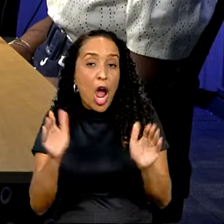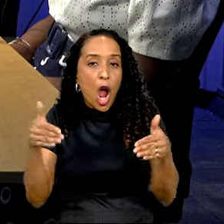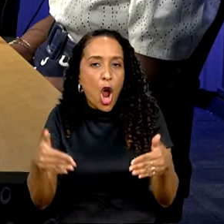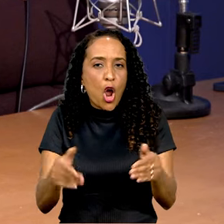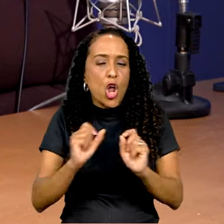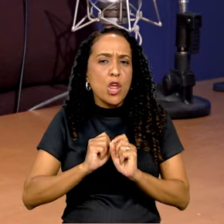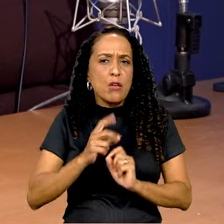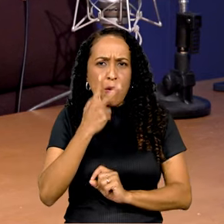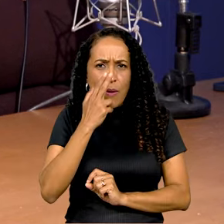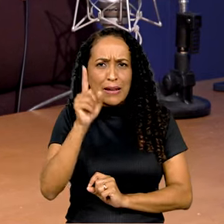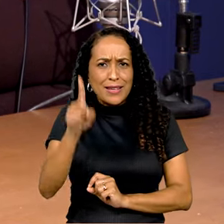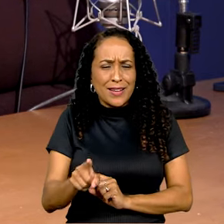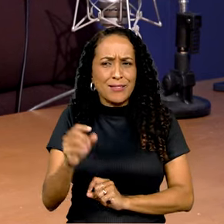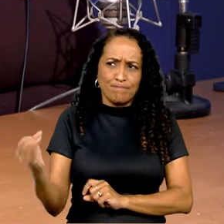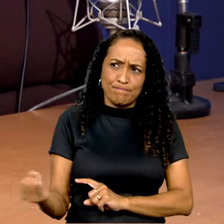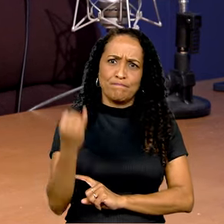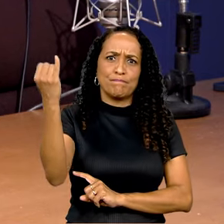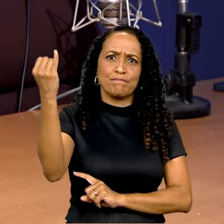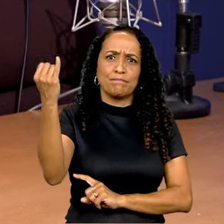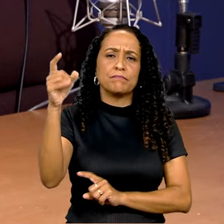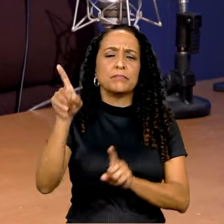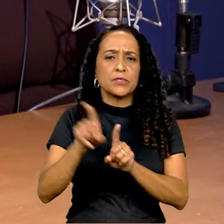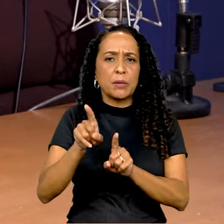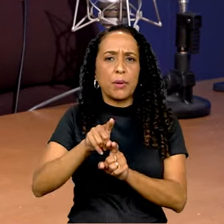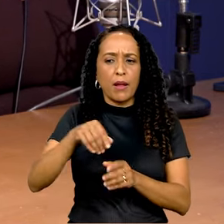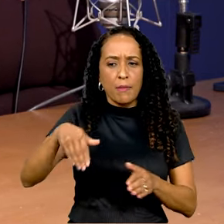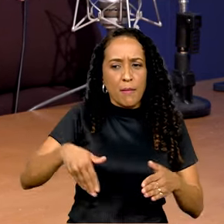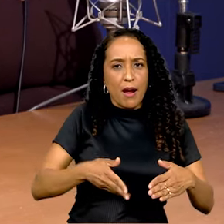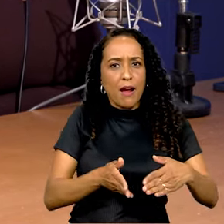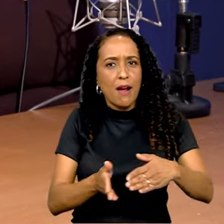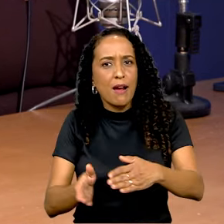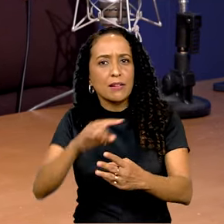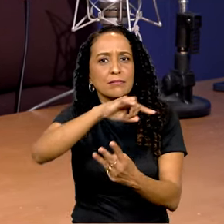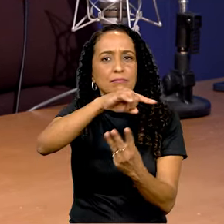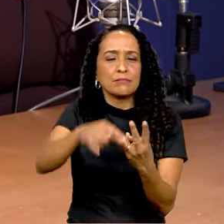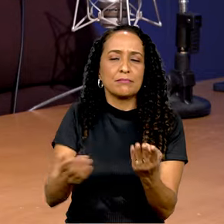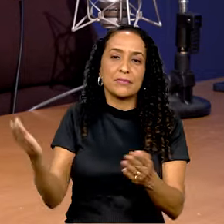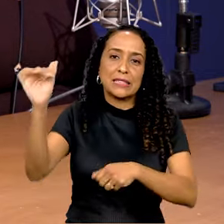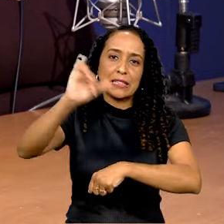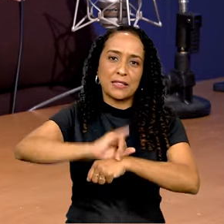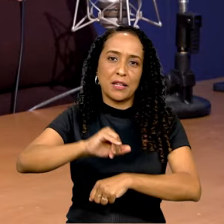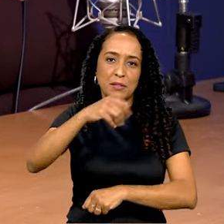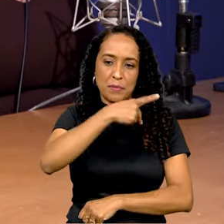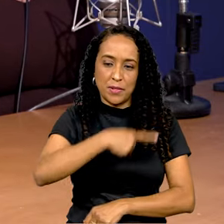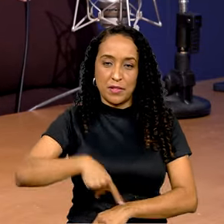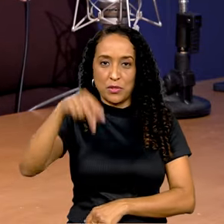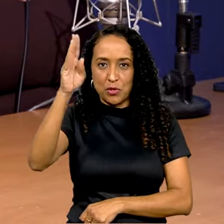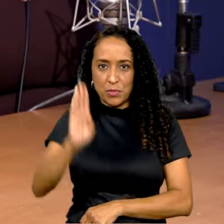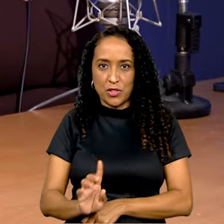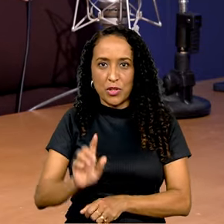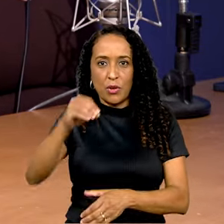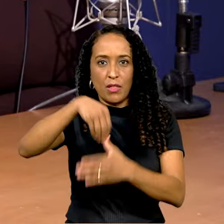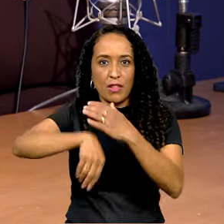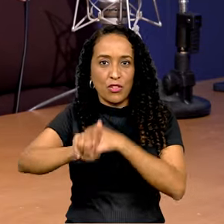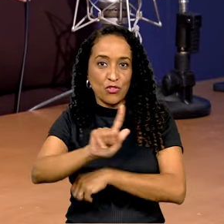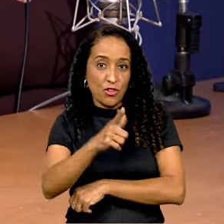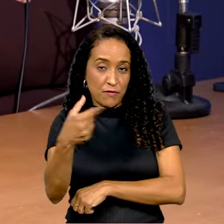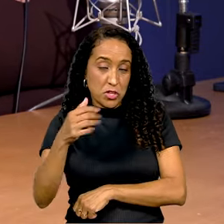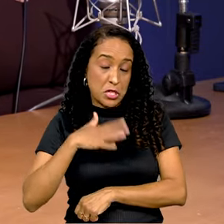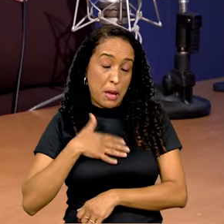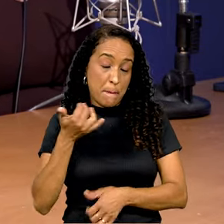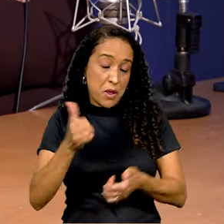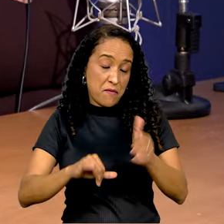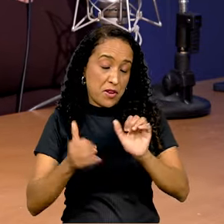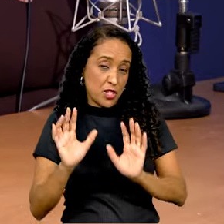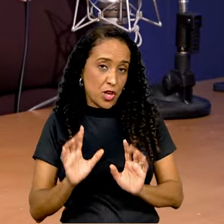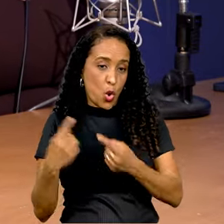tocar num ponto que eu considero crucial e que perpassa também esses temas centrais da presidência brasileira no G20 na minha